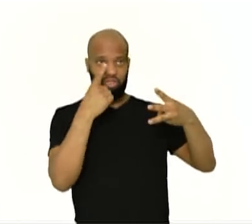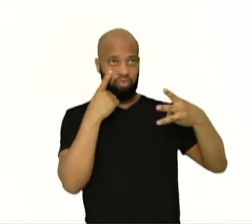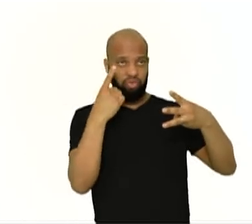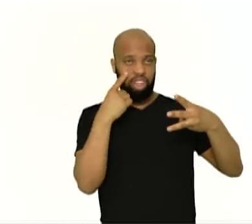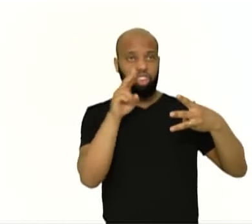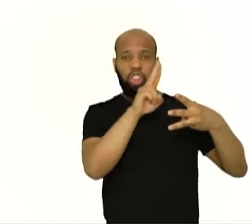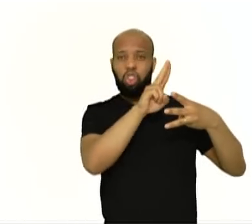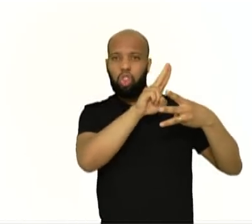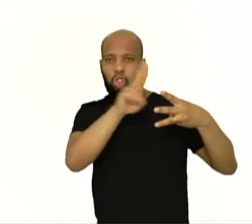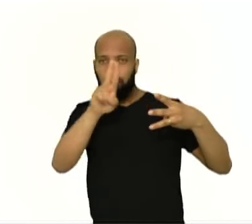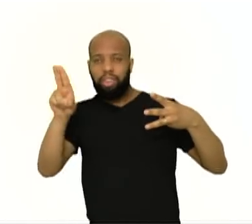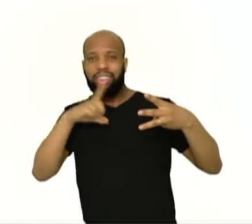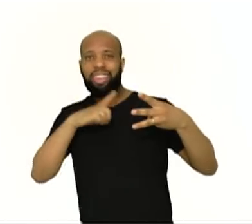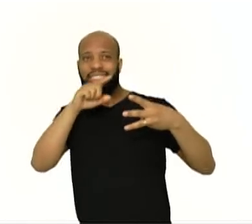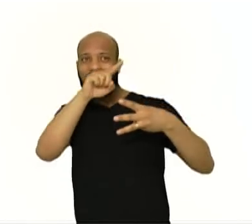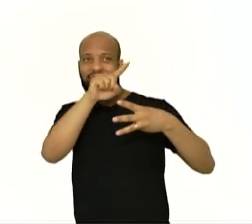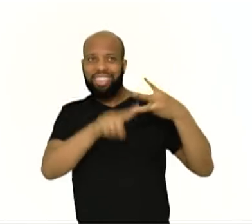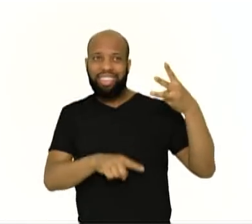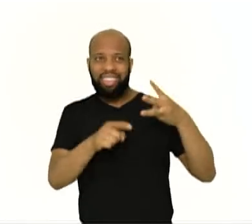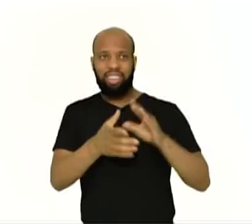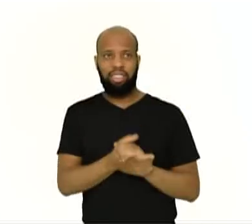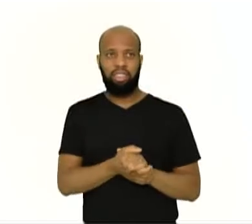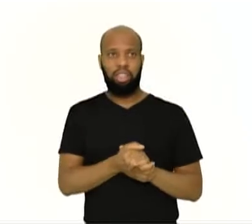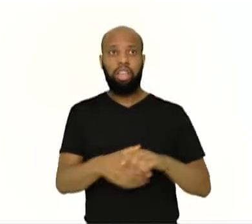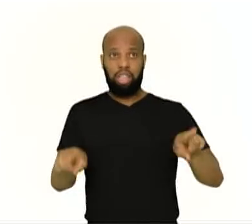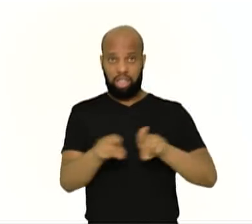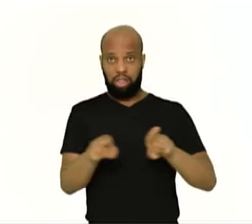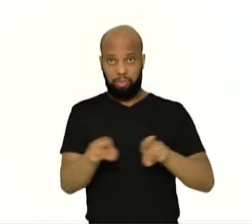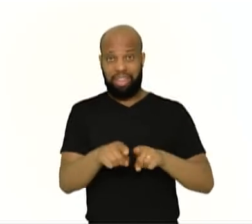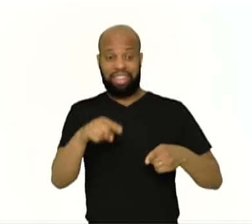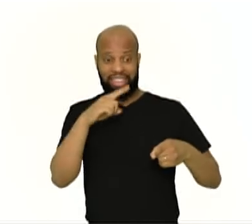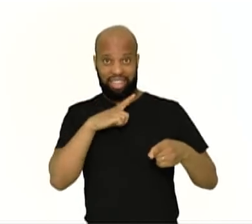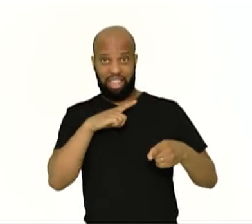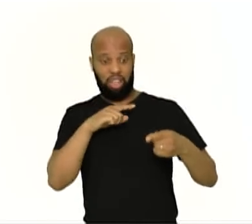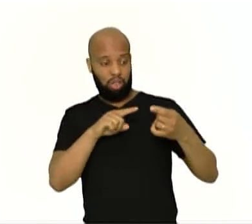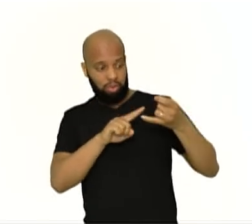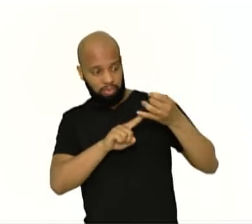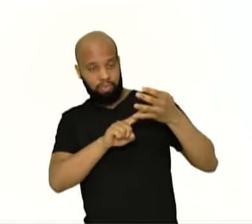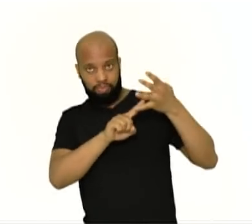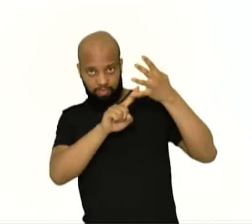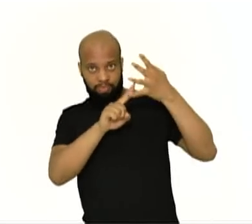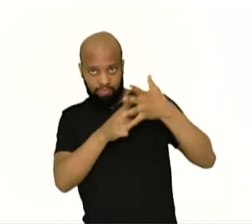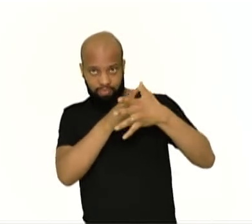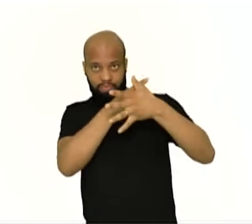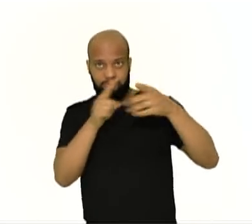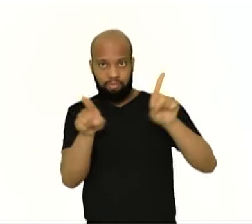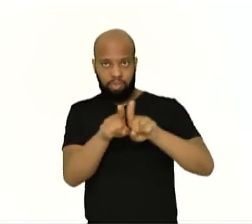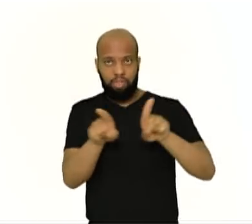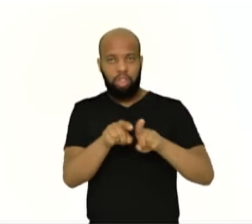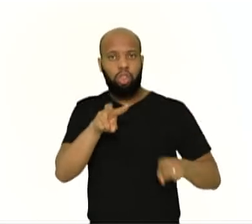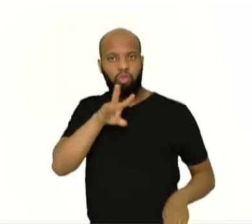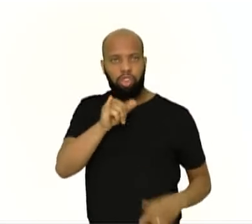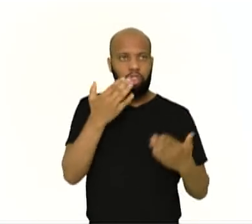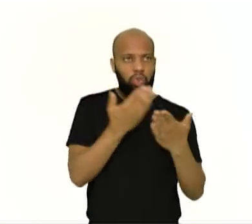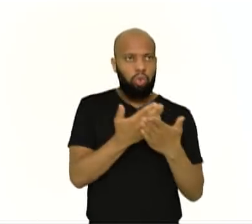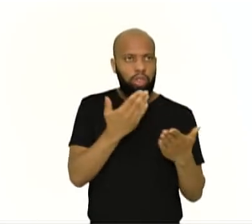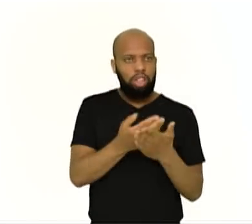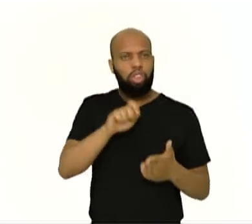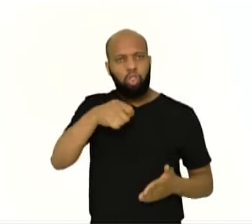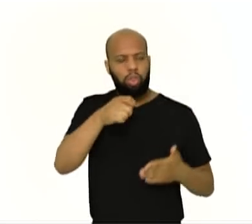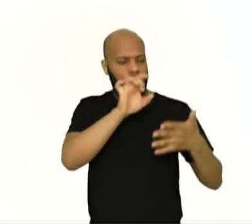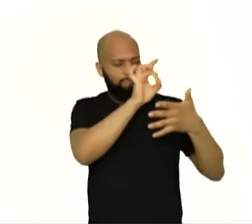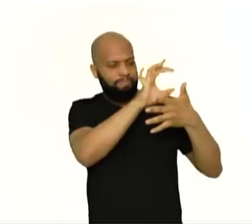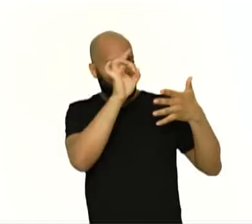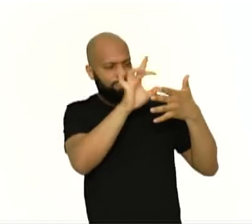o necator, ancilóstoma e a filária. E hoje nós vamos falar mais um pouquinho sobre cada um deles, porque